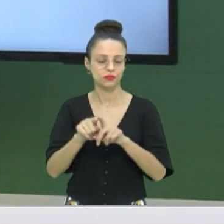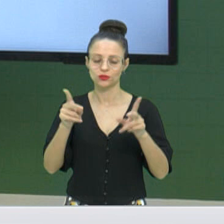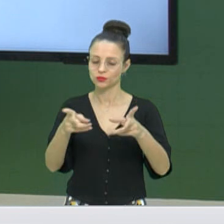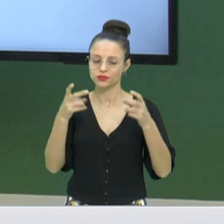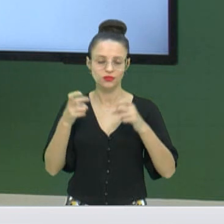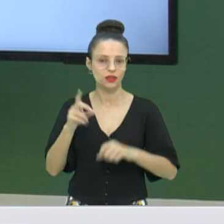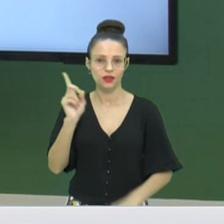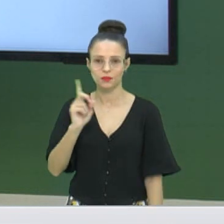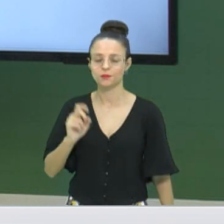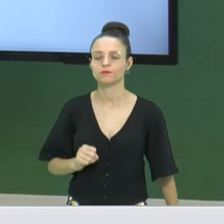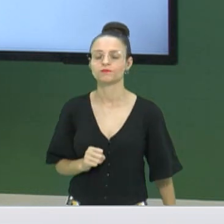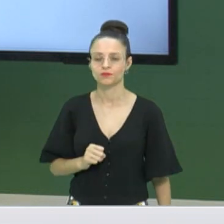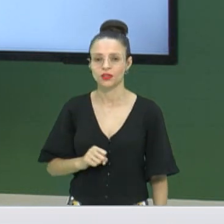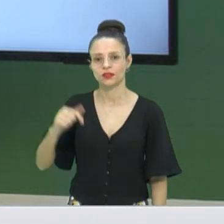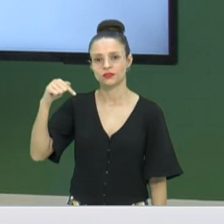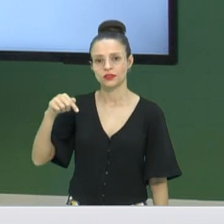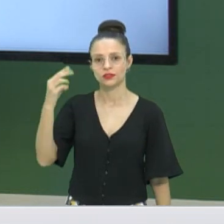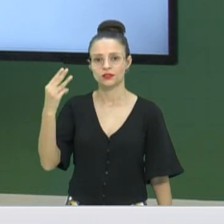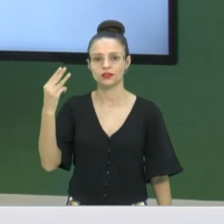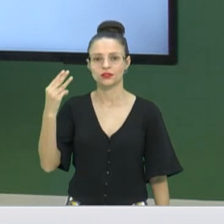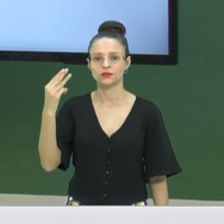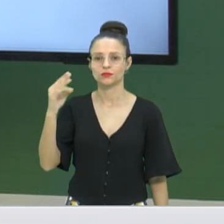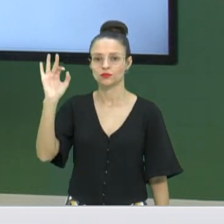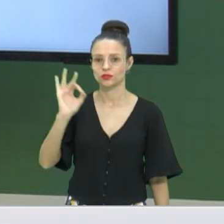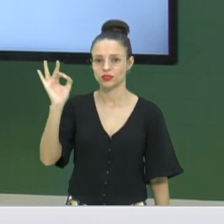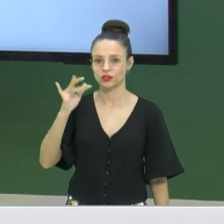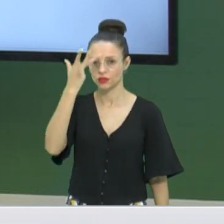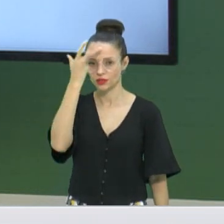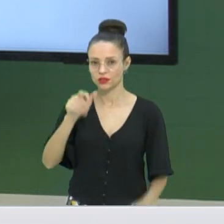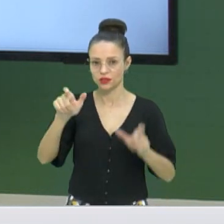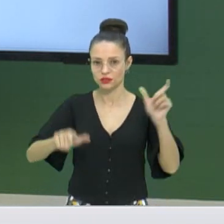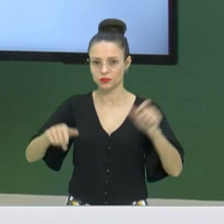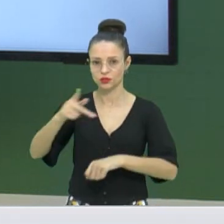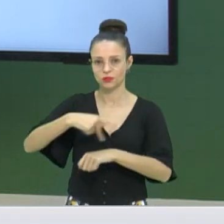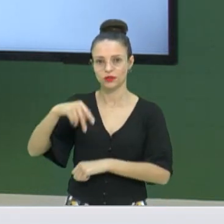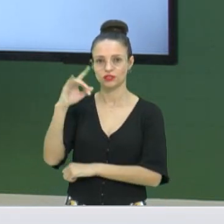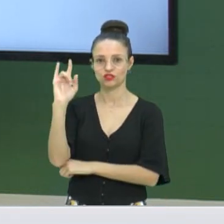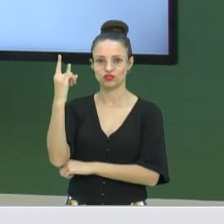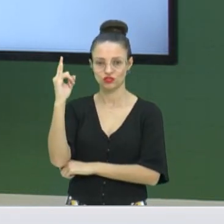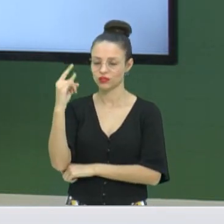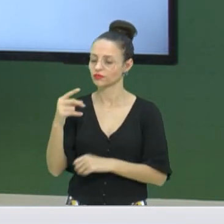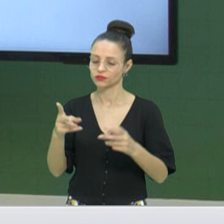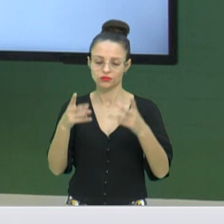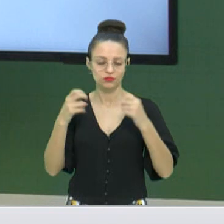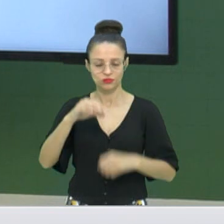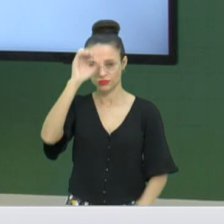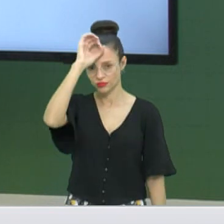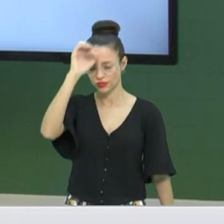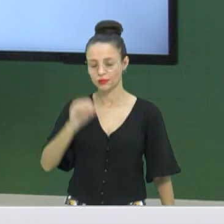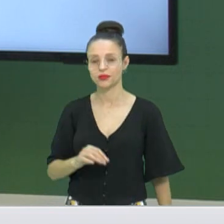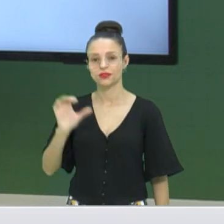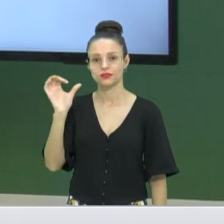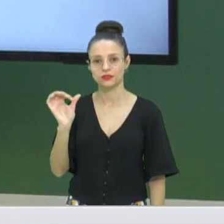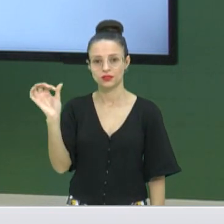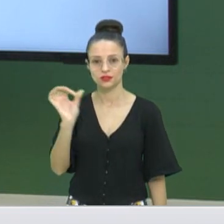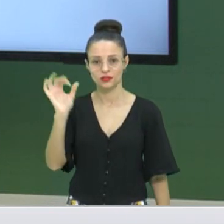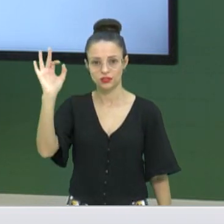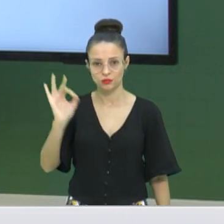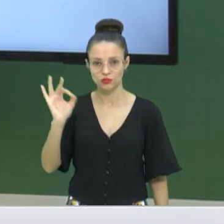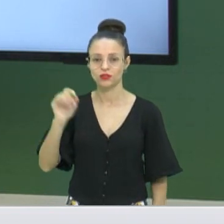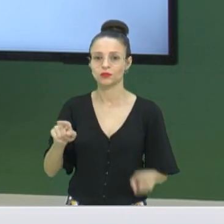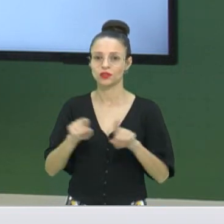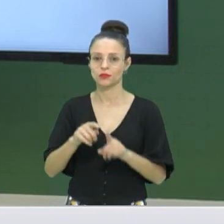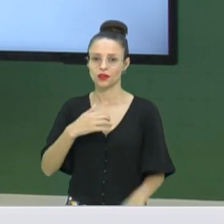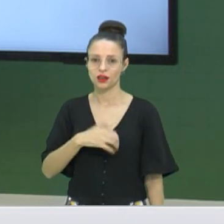sabem. 70% de chilenos não sabem. 66% de mexicanos e